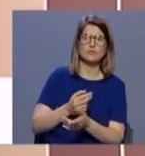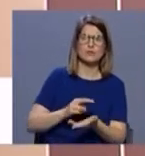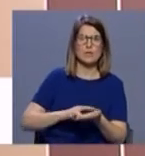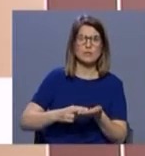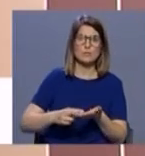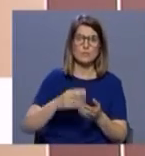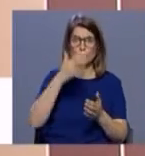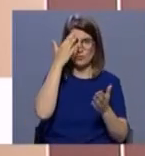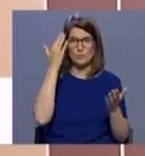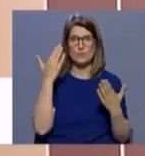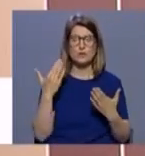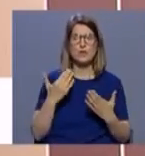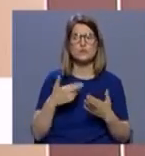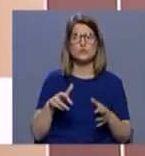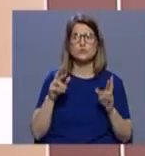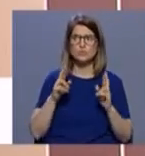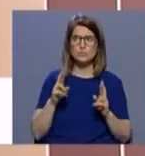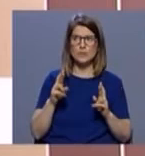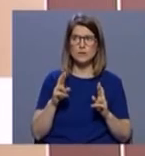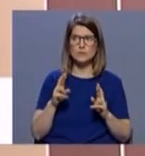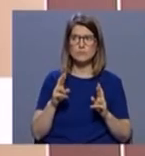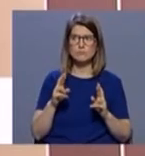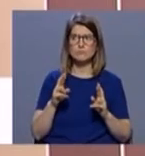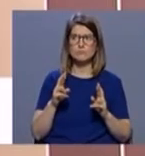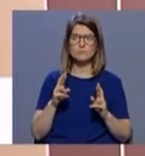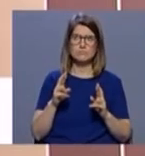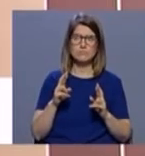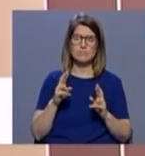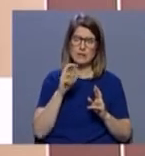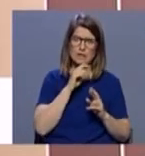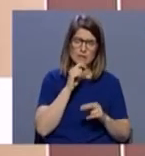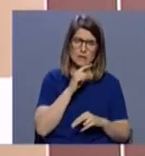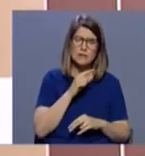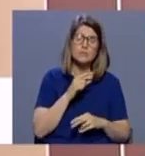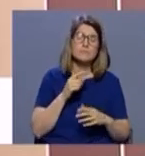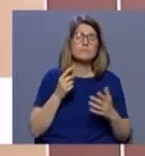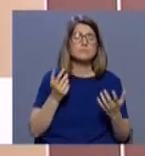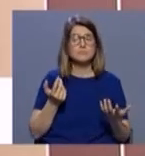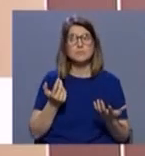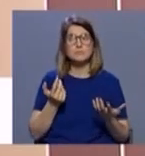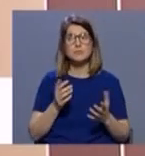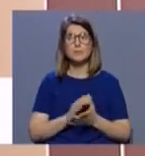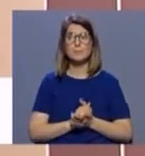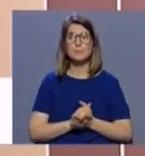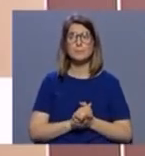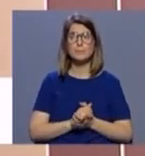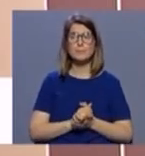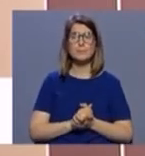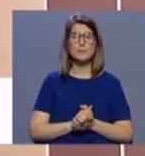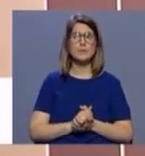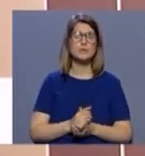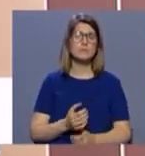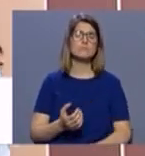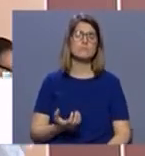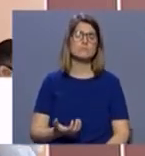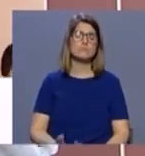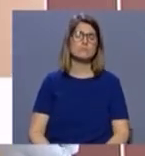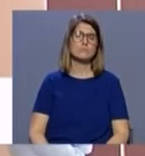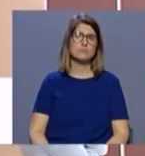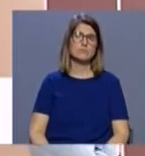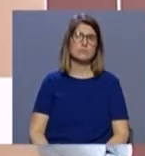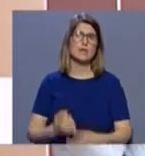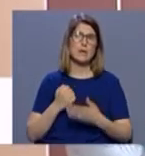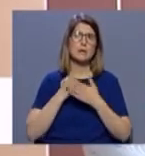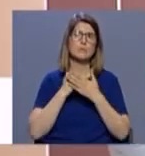durante o verão, esperemos que ele ocorra, e desta forma são importantes apoio